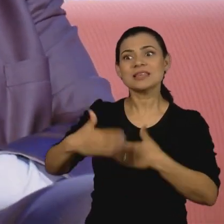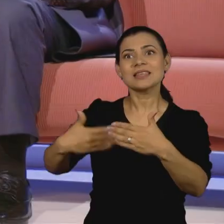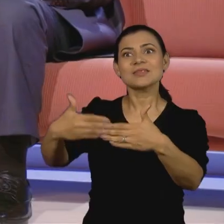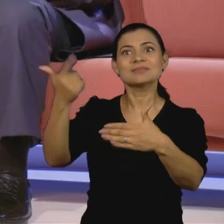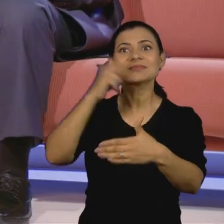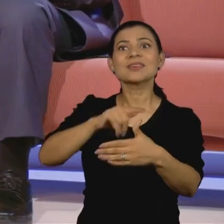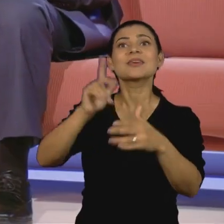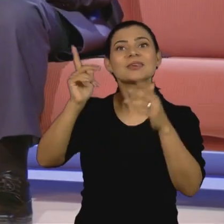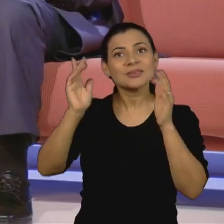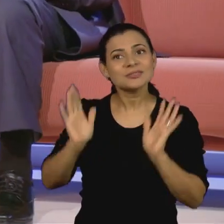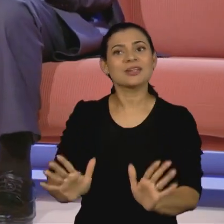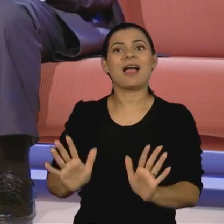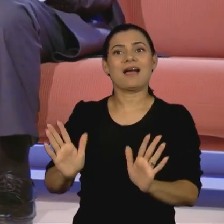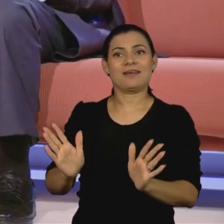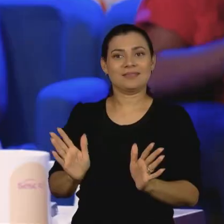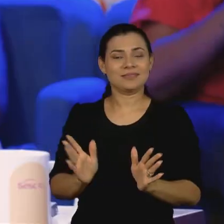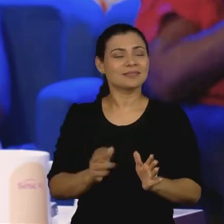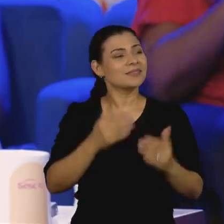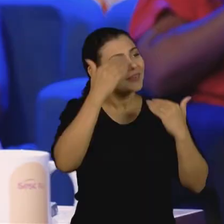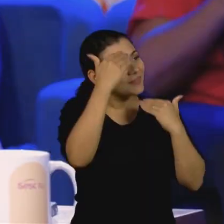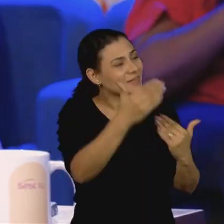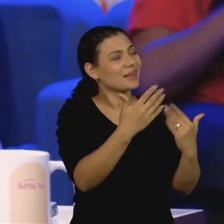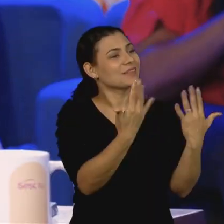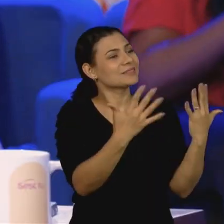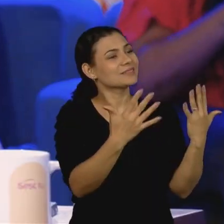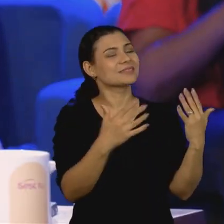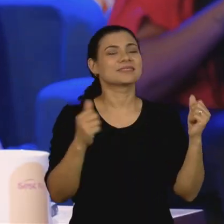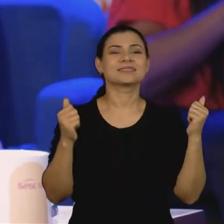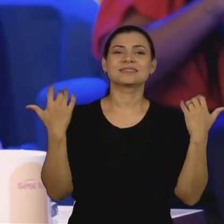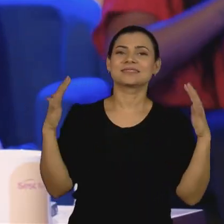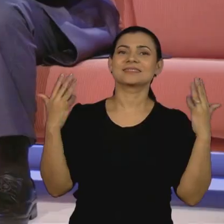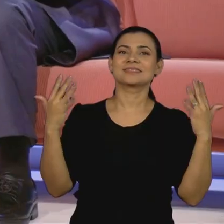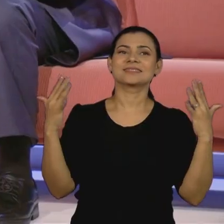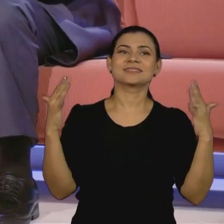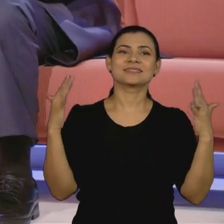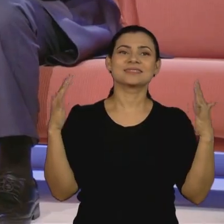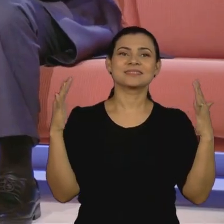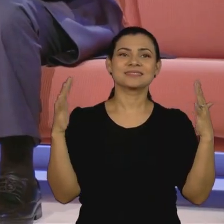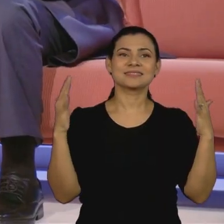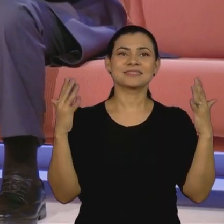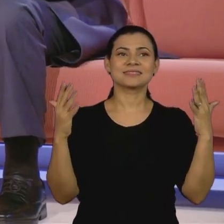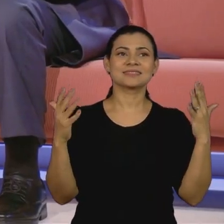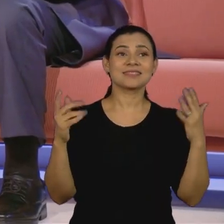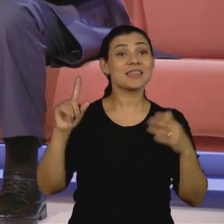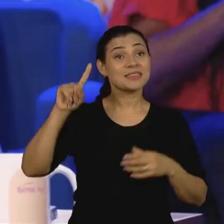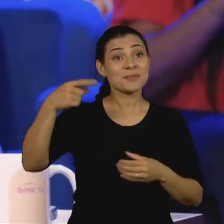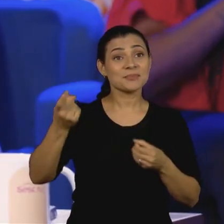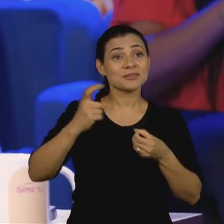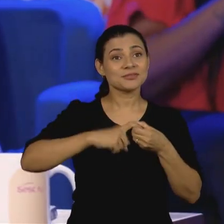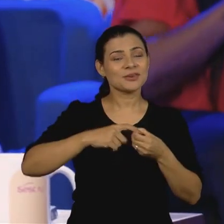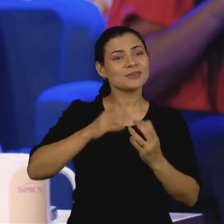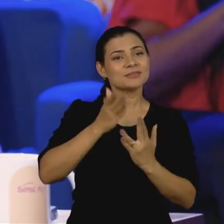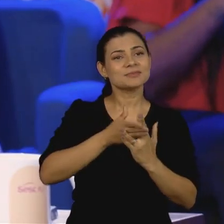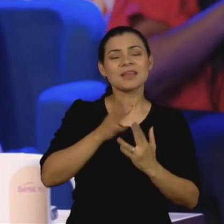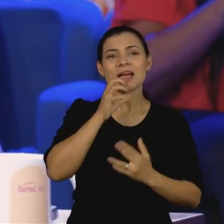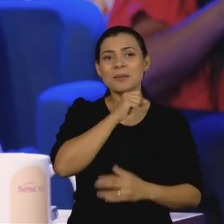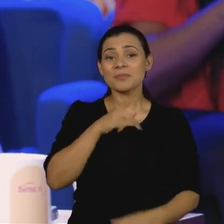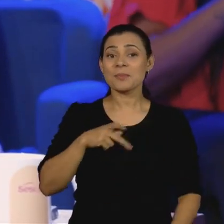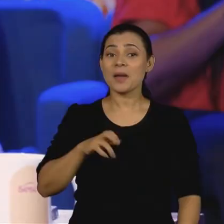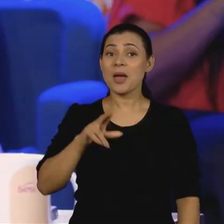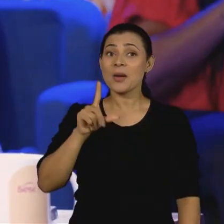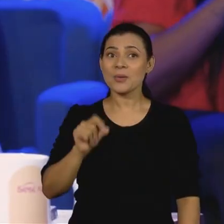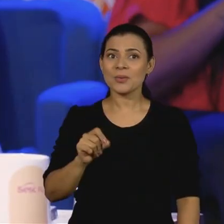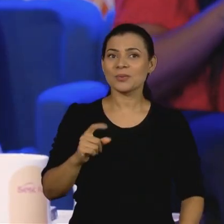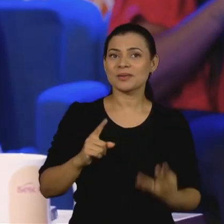bastante. Obrigado, ministro. Eu que agradeço. Muito obrigado. E daqui a pouco a gente volta com Paulo Betti